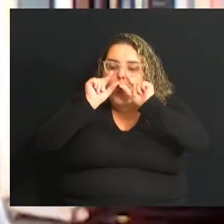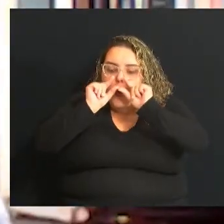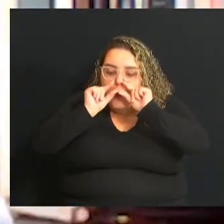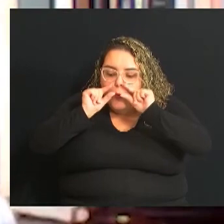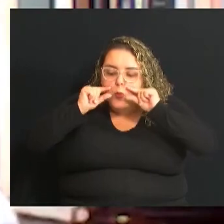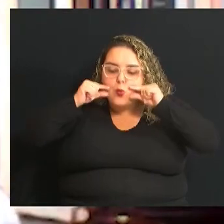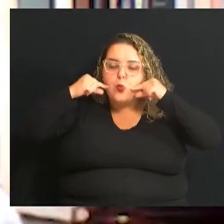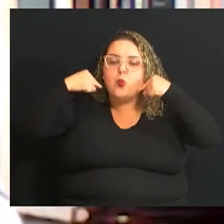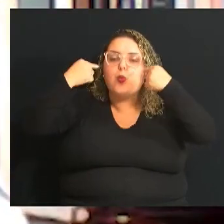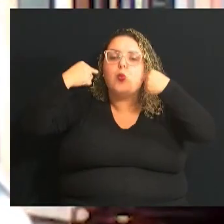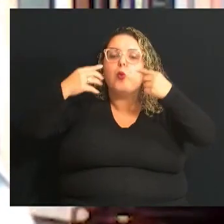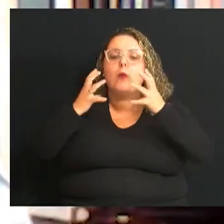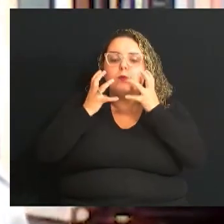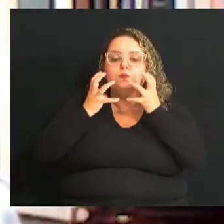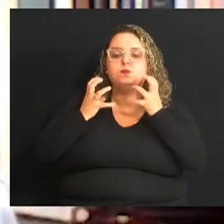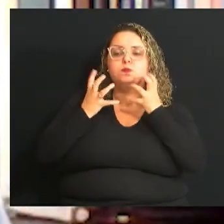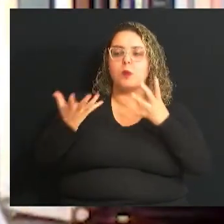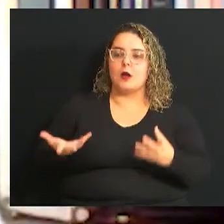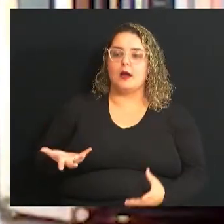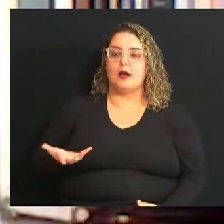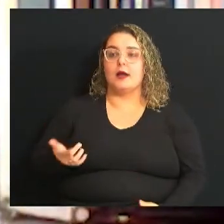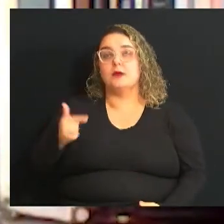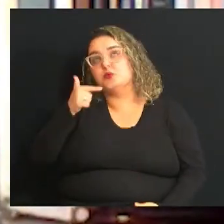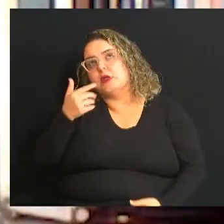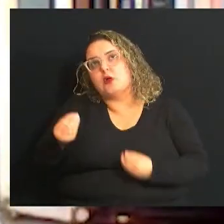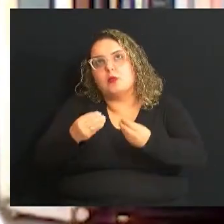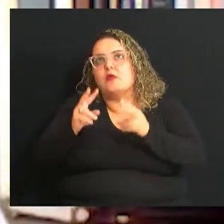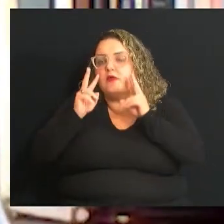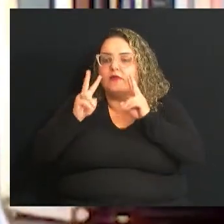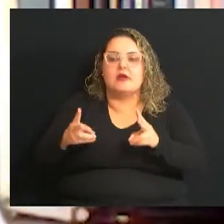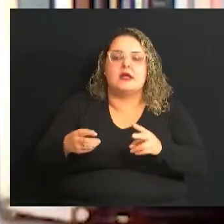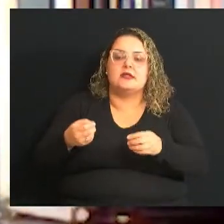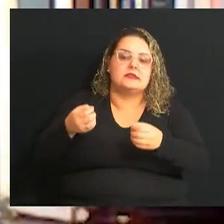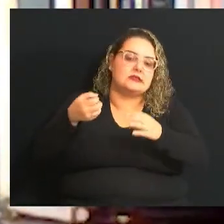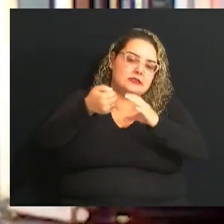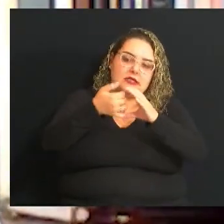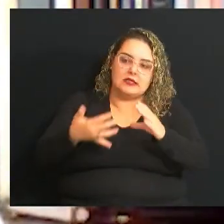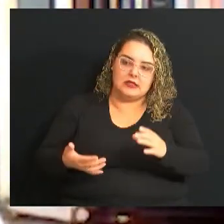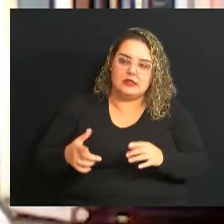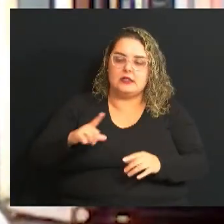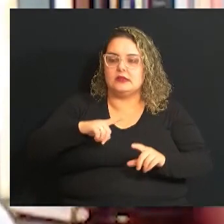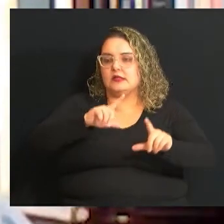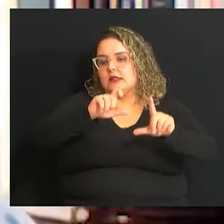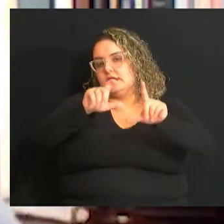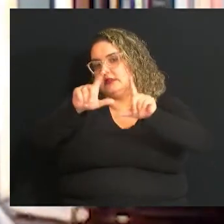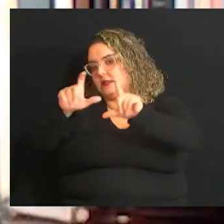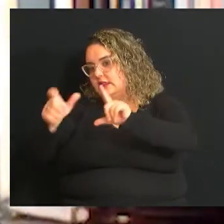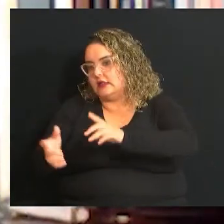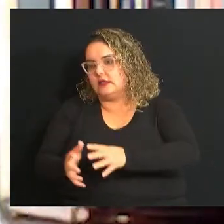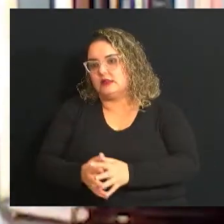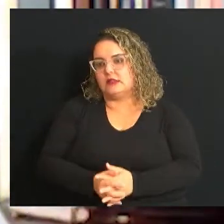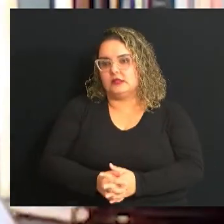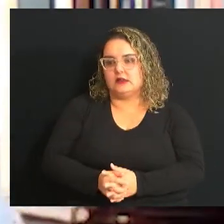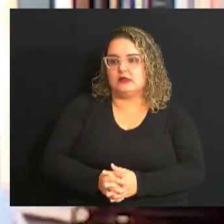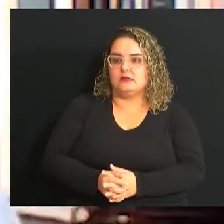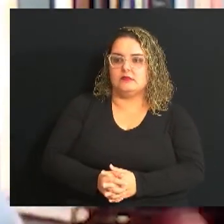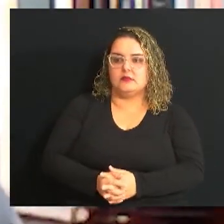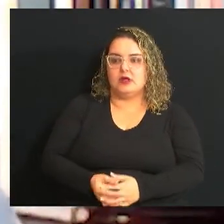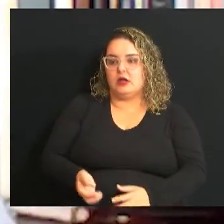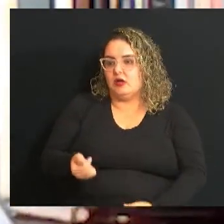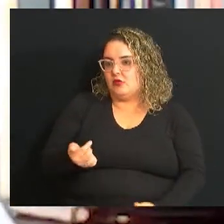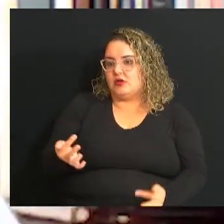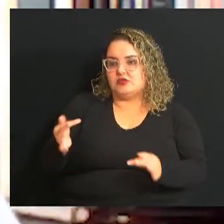a cidade. Os registros mostram que, quando questionado pelo irmão de que não teria coragem de deixar Campinas,